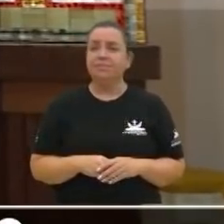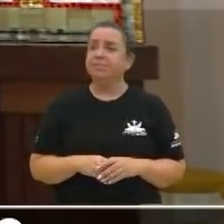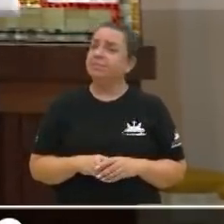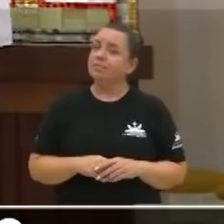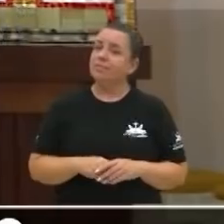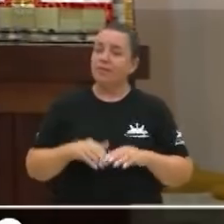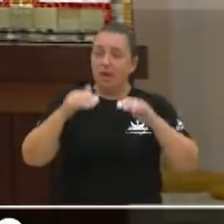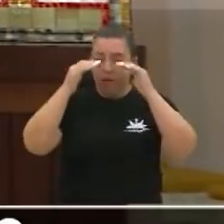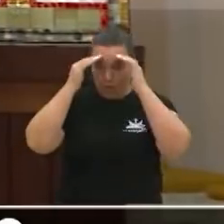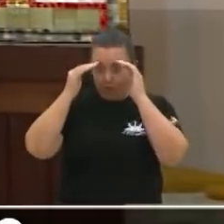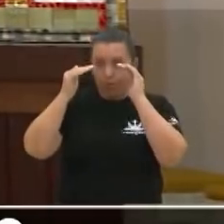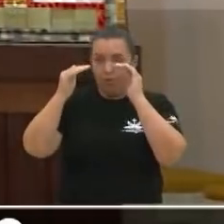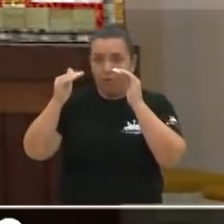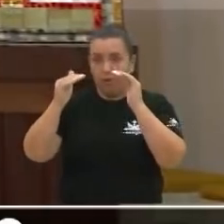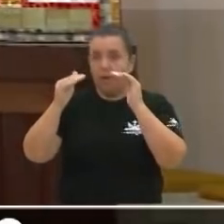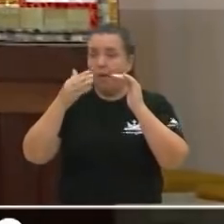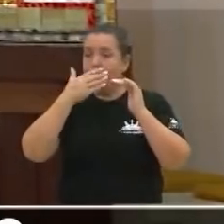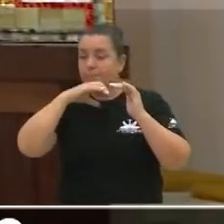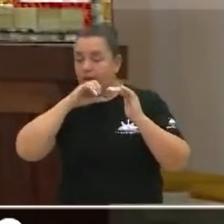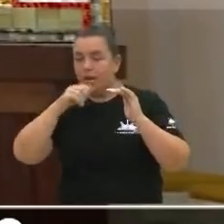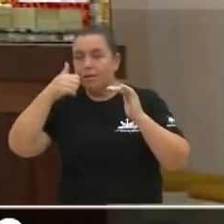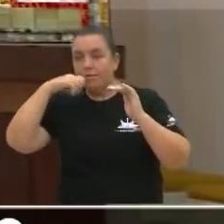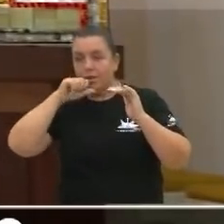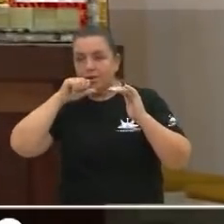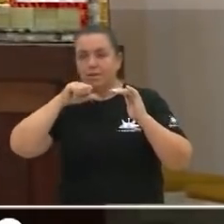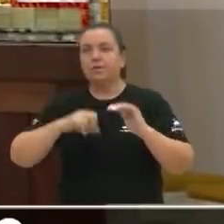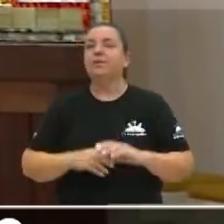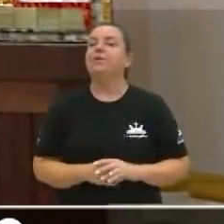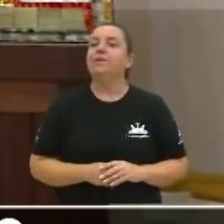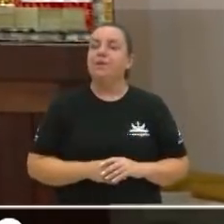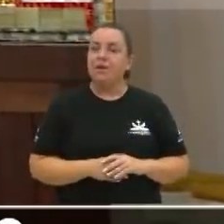e o RI teu pai e tua mãe